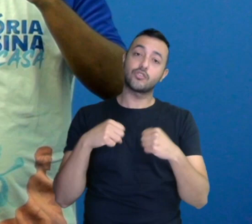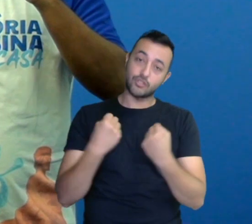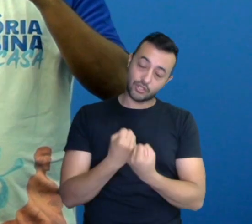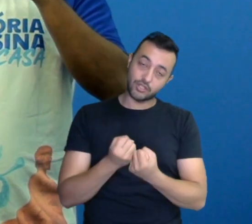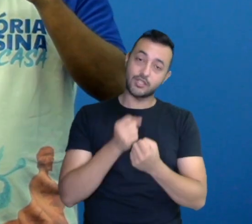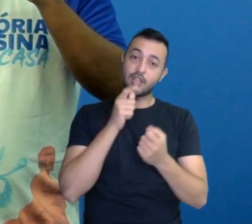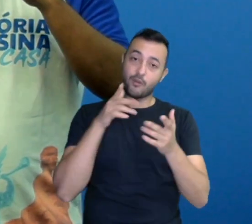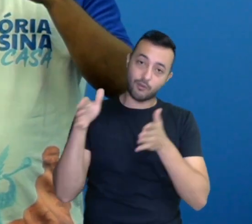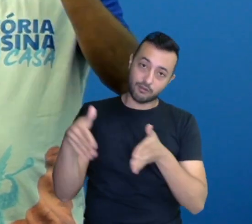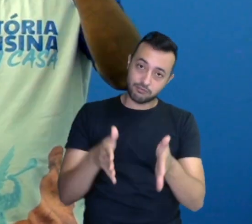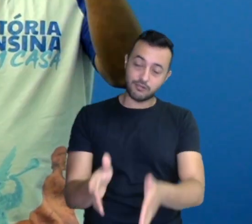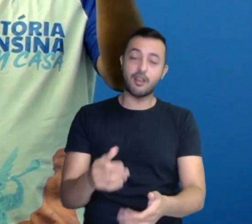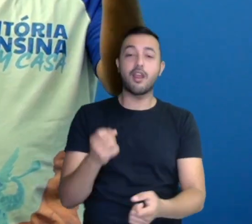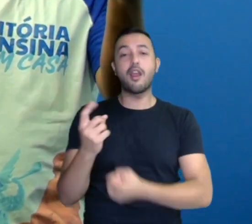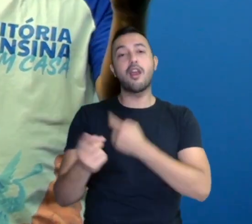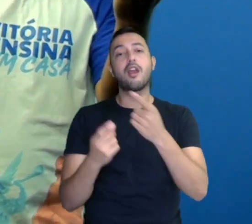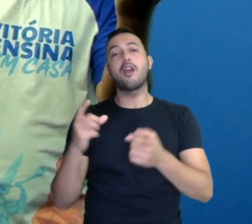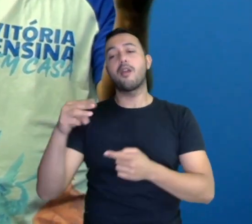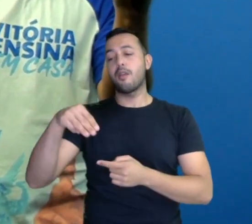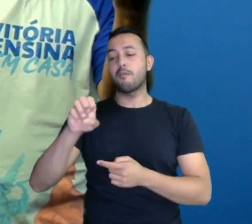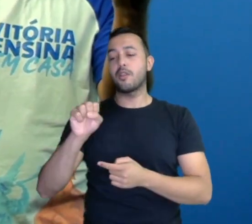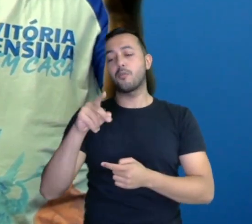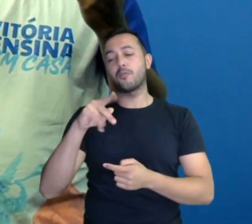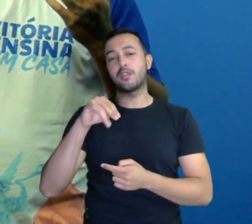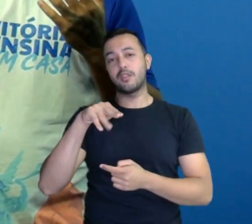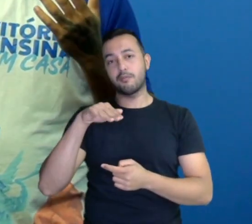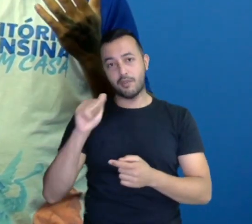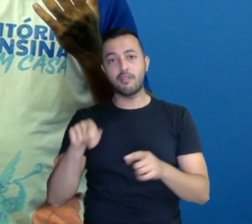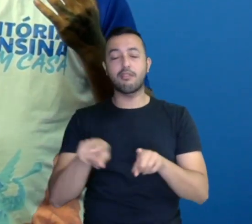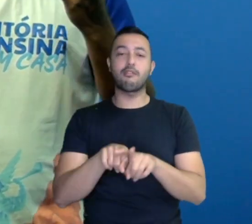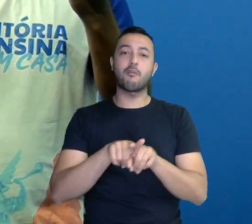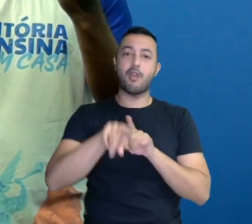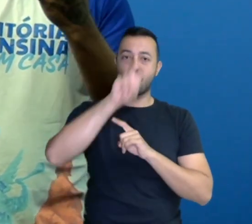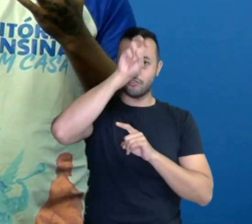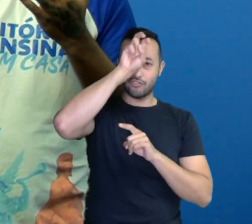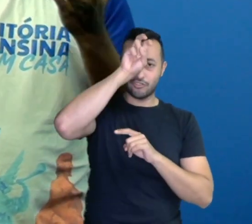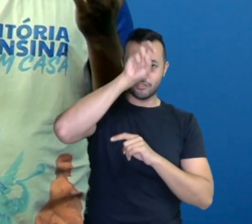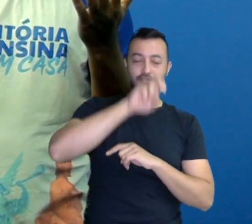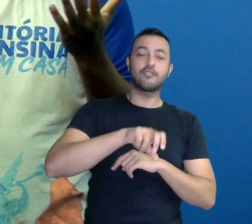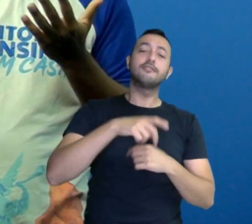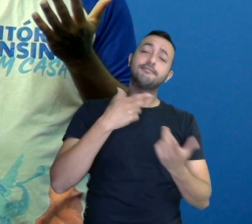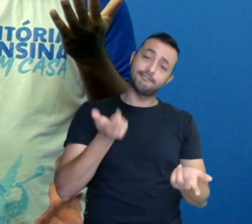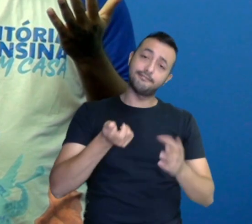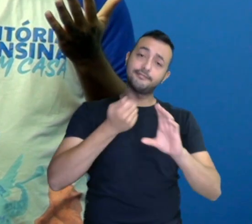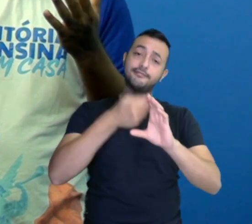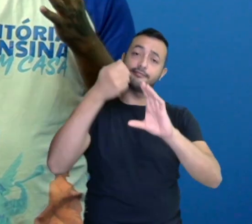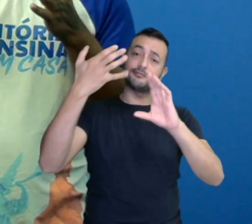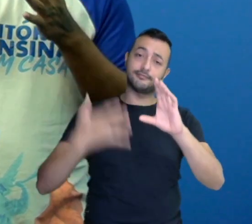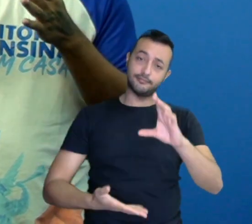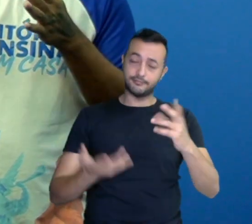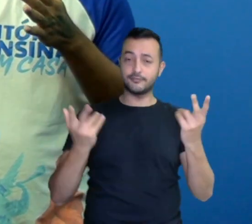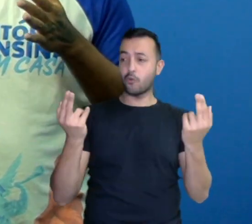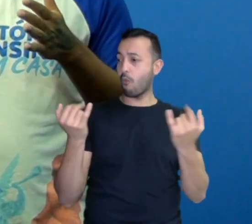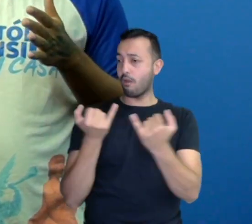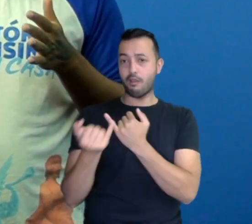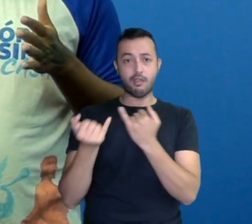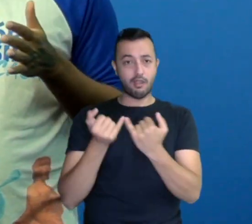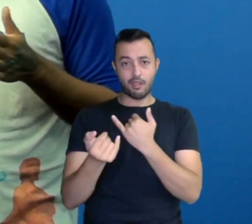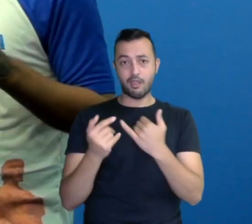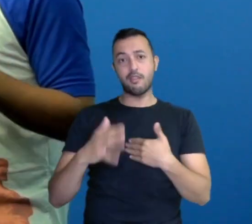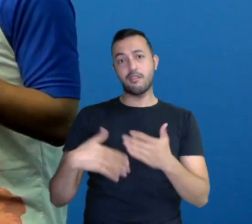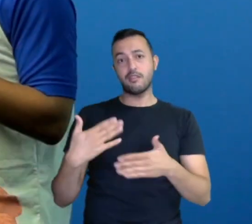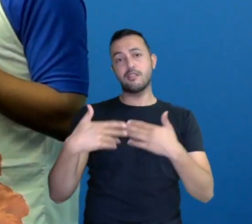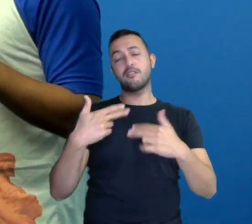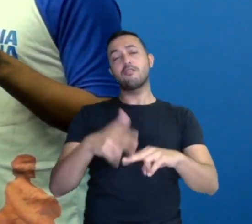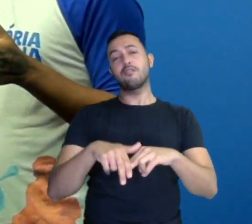sociedades fluviais. Algumas delas, a Mesopotâmia, que a gente vai ver hoje, e o Egito, que tem características bem semelhantes quando se desenvolveram ao